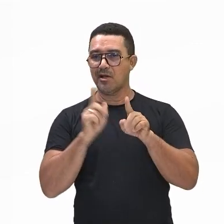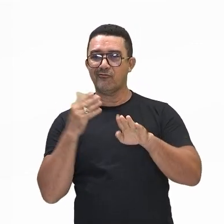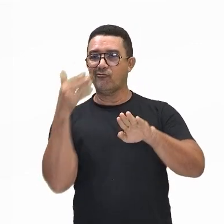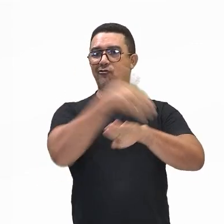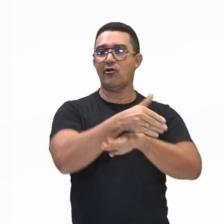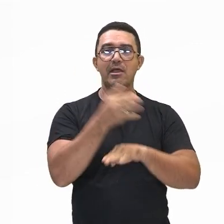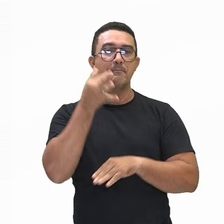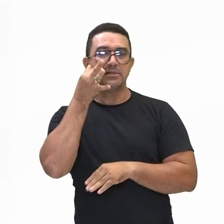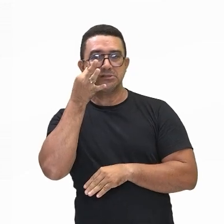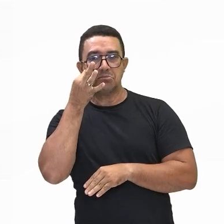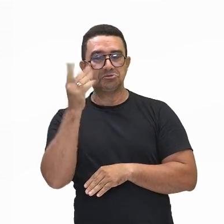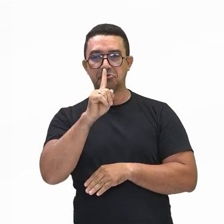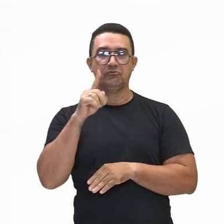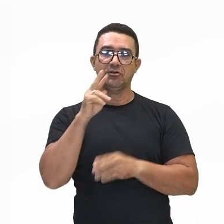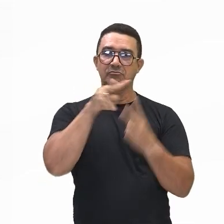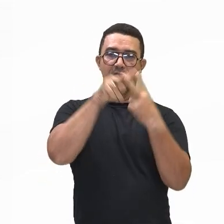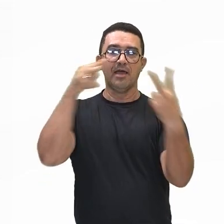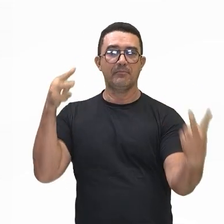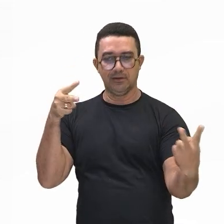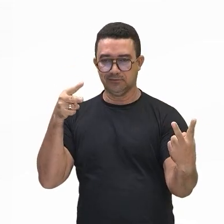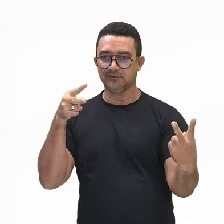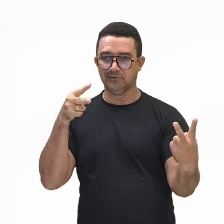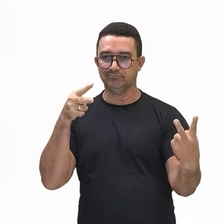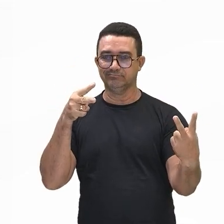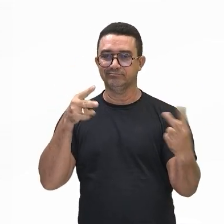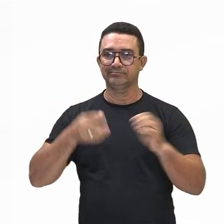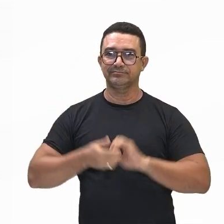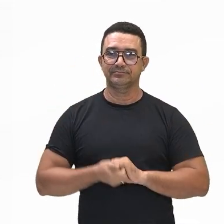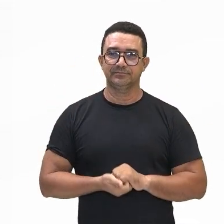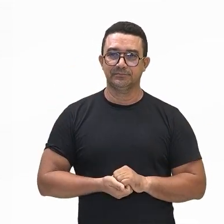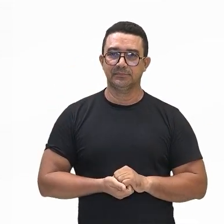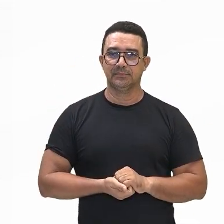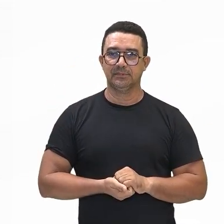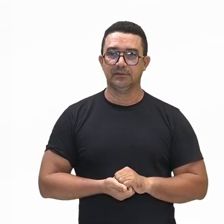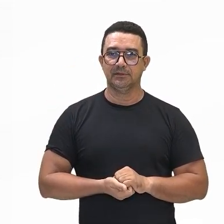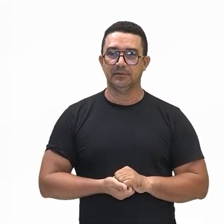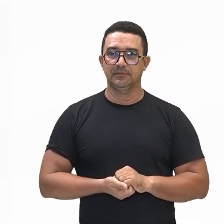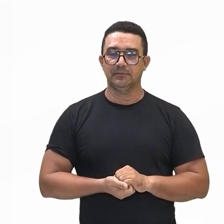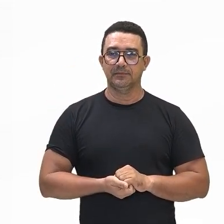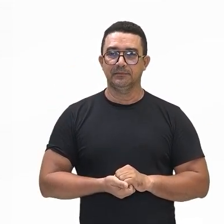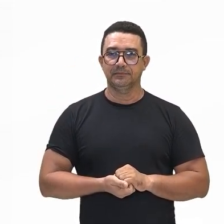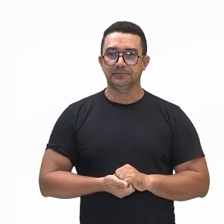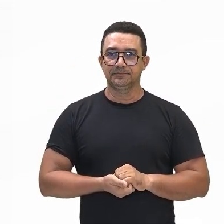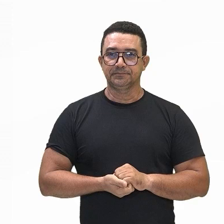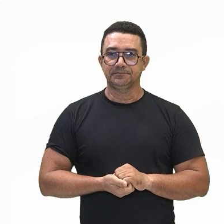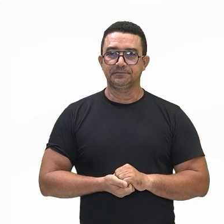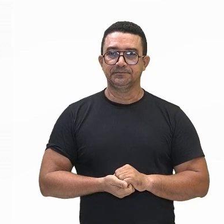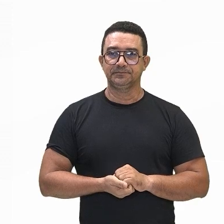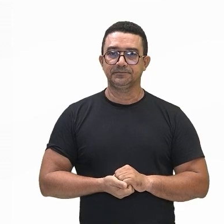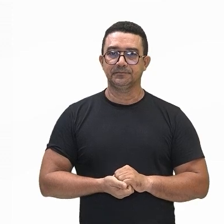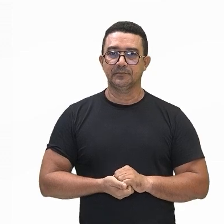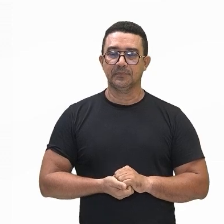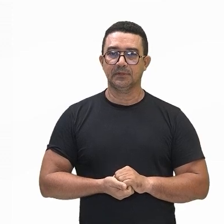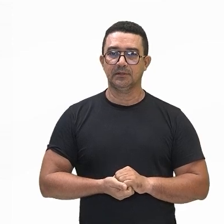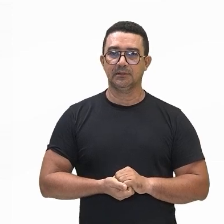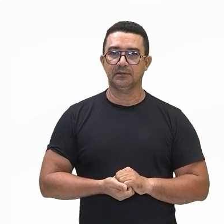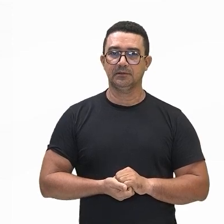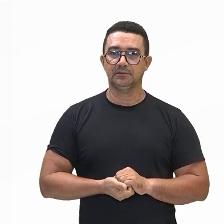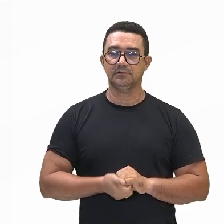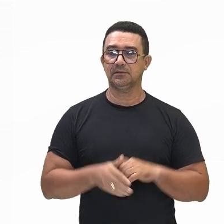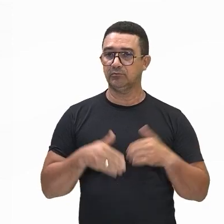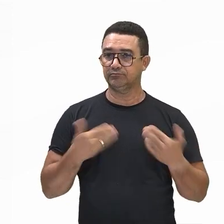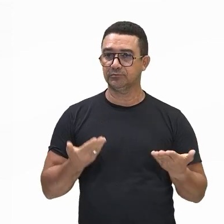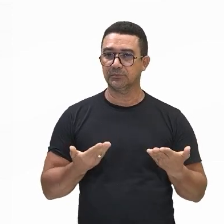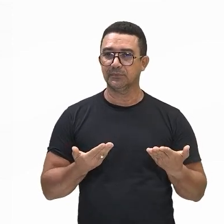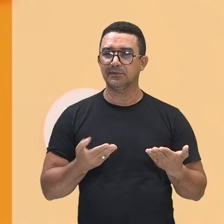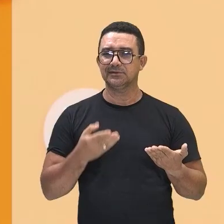acabou participando remotamente, até por questões, aí já pega a parte da geopolítica, né? Onde está tendo